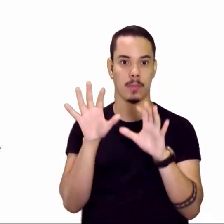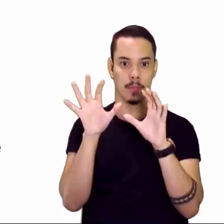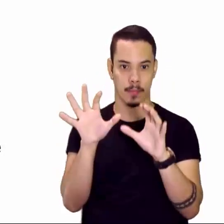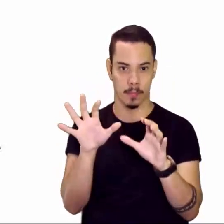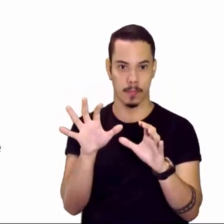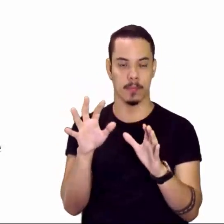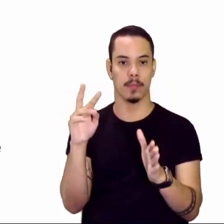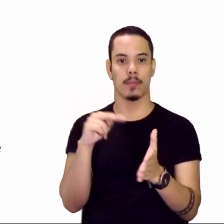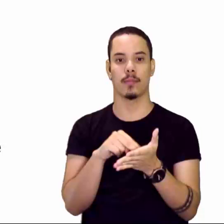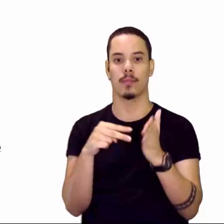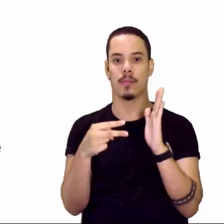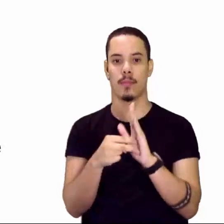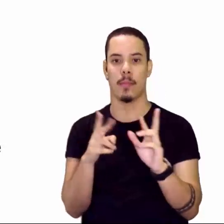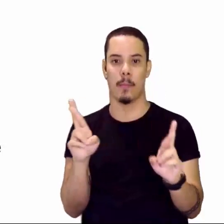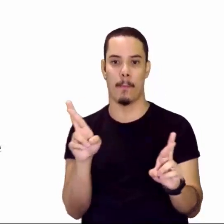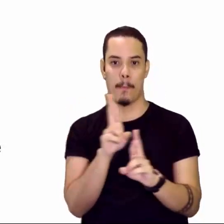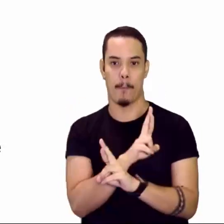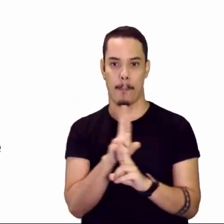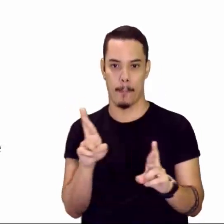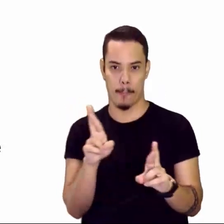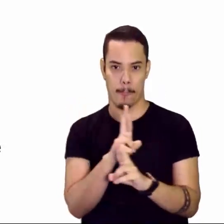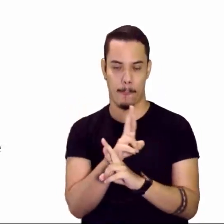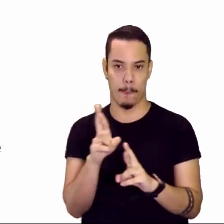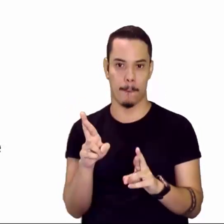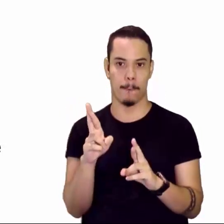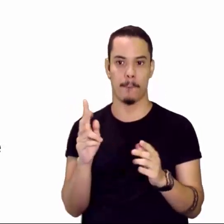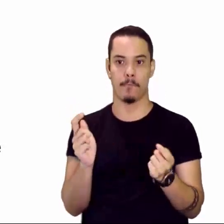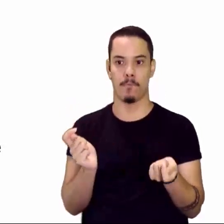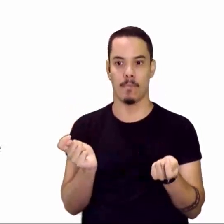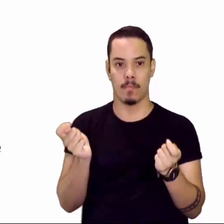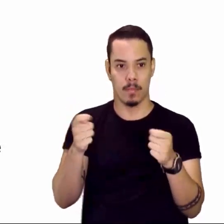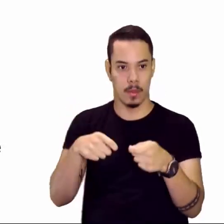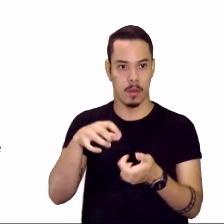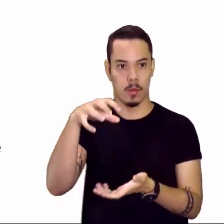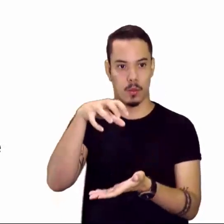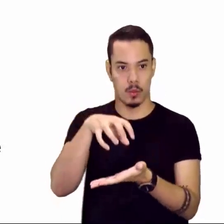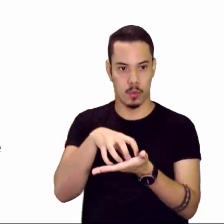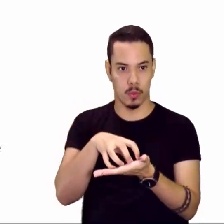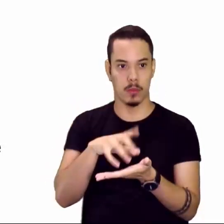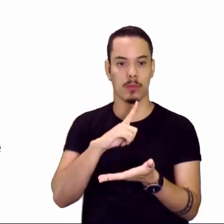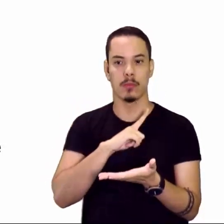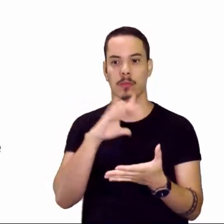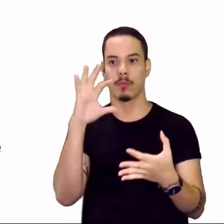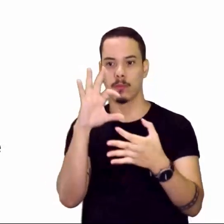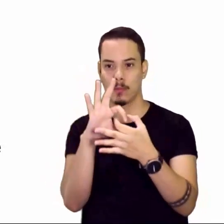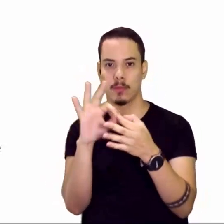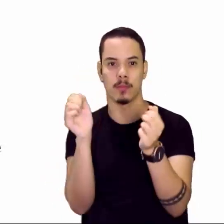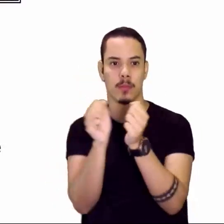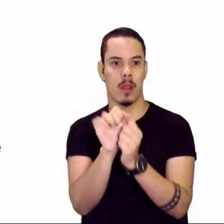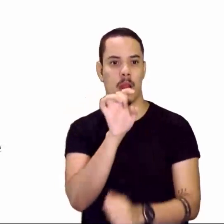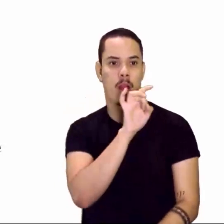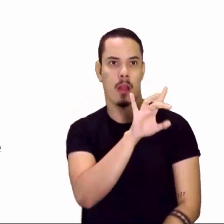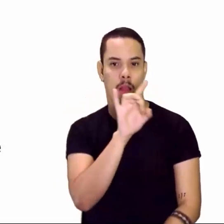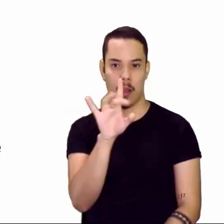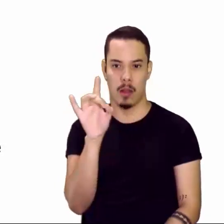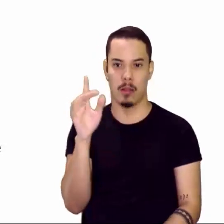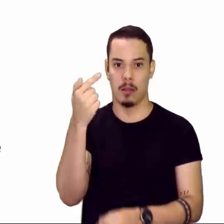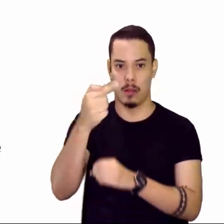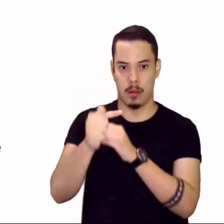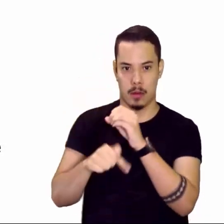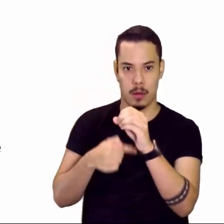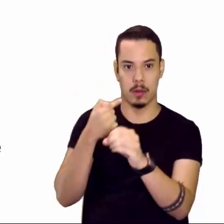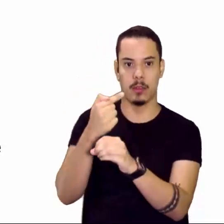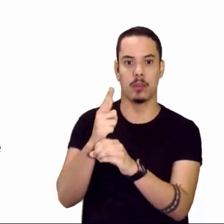tipo está relacionada com a capacidade que o núcleo de cada átomo tem